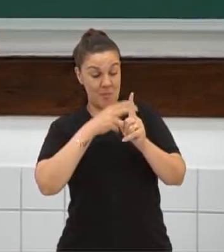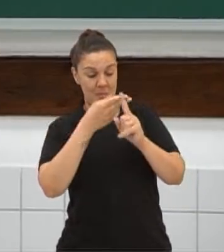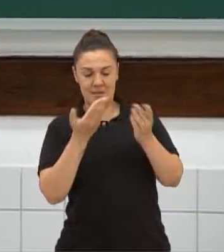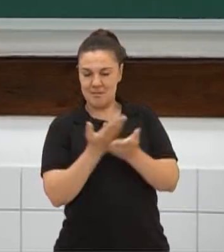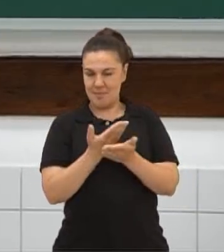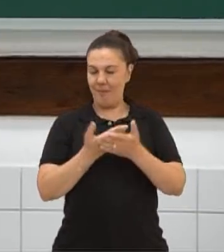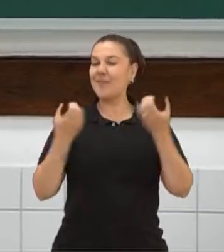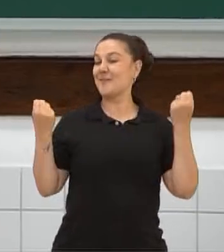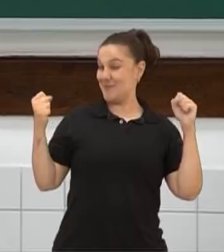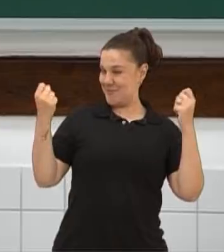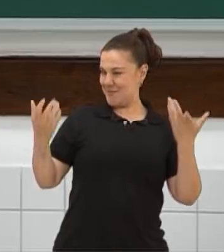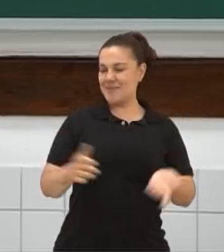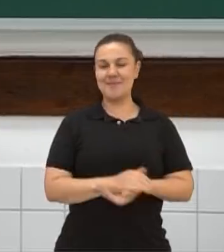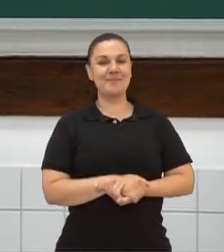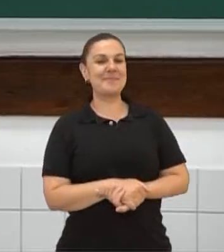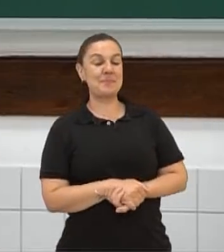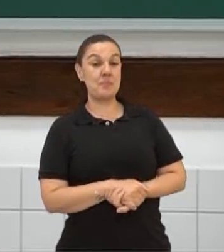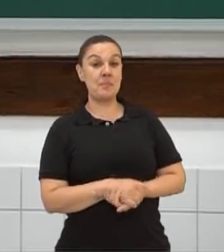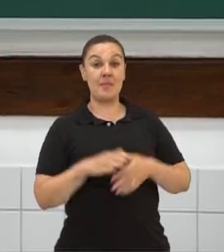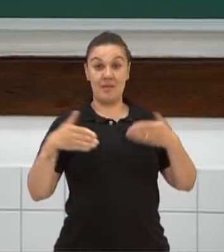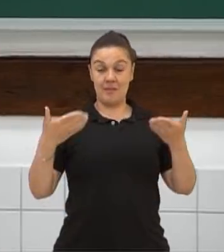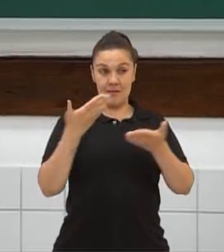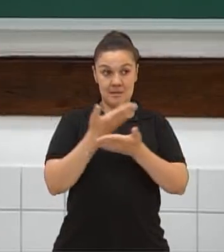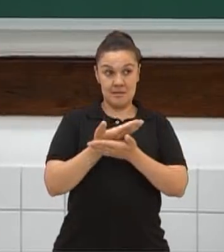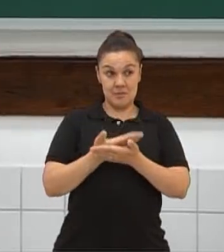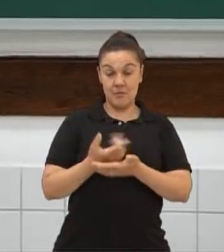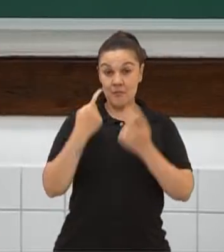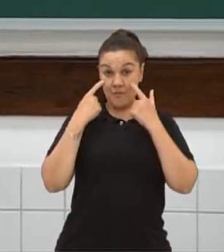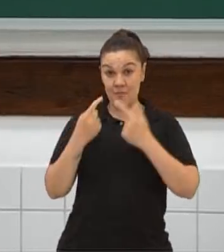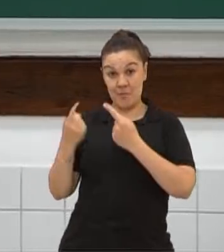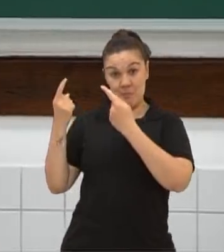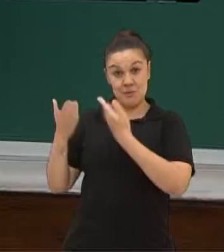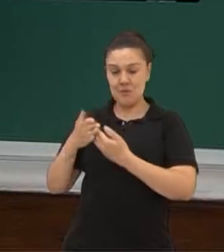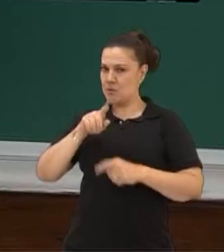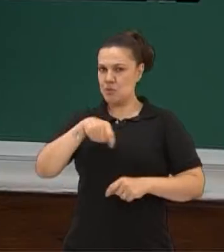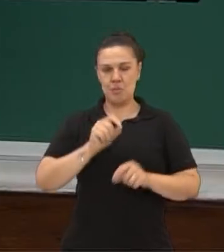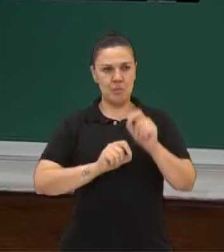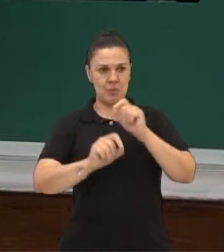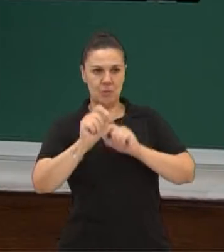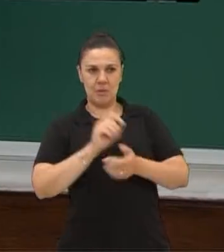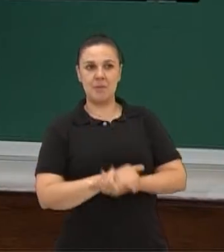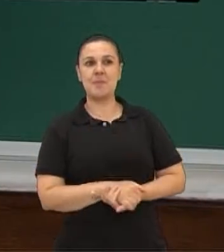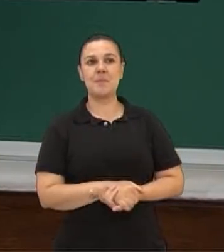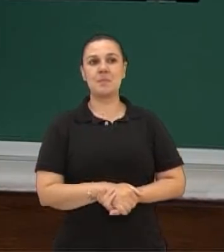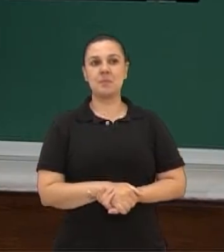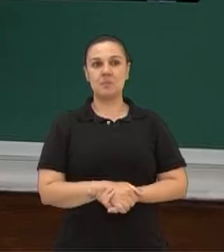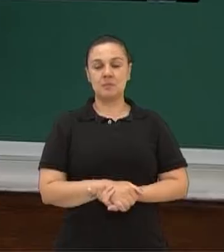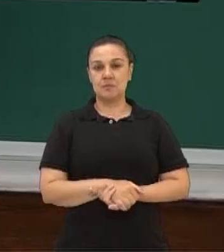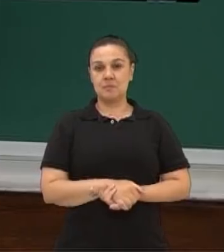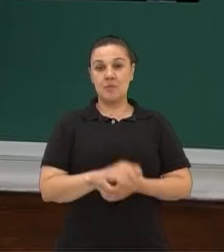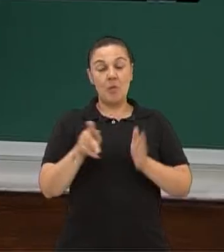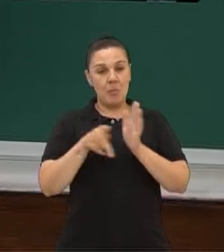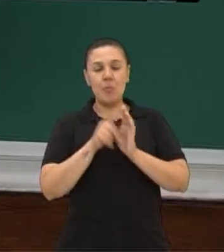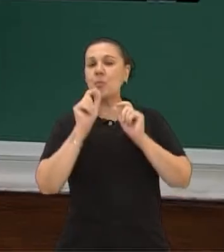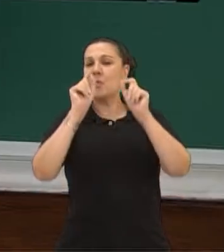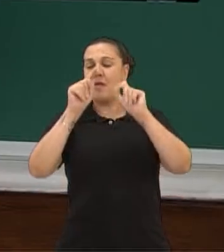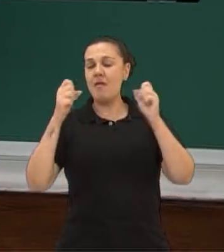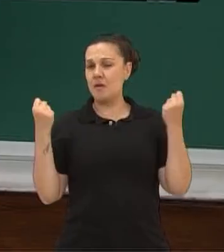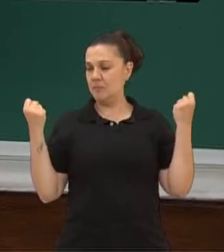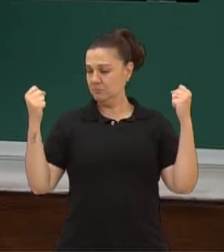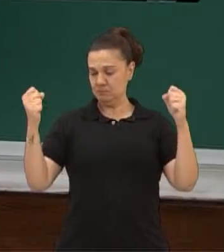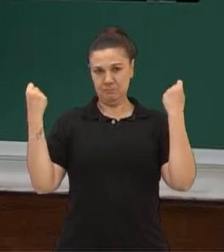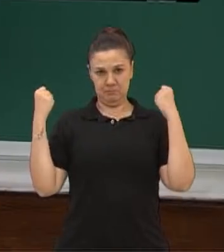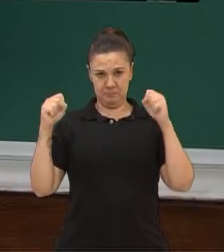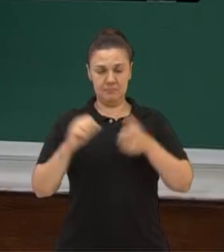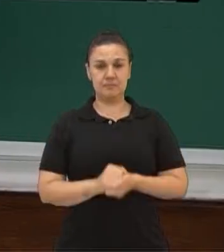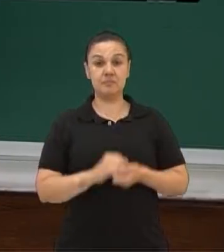uma aula de Educação Física. E nessa aula nós vamos falar aqui sobre a Educação Física. Nós